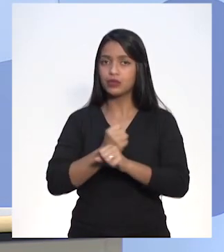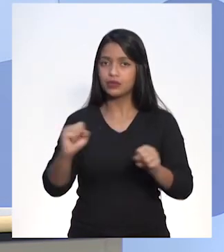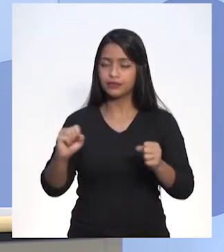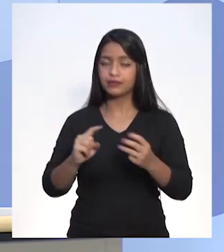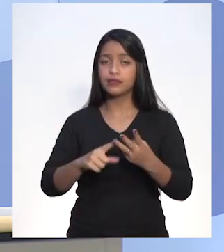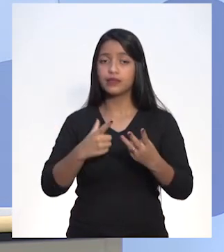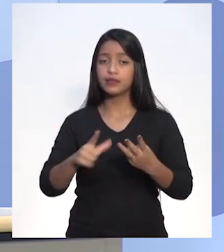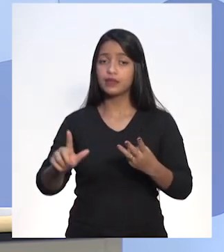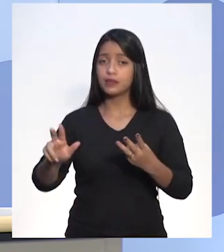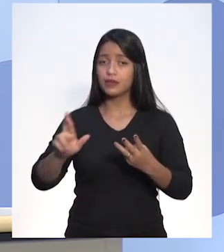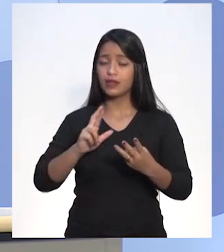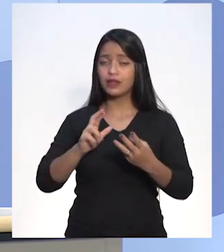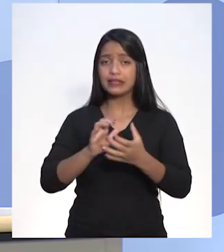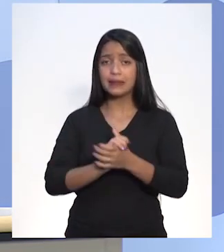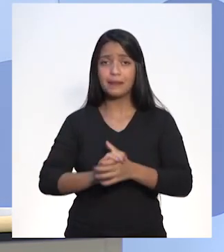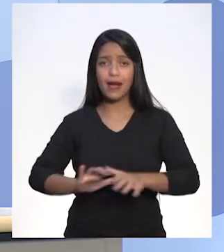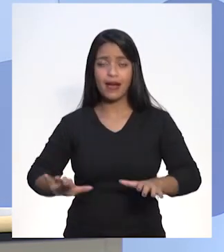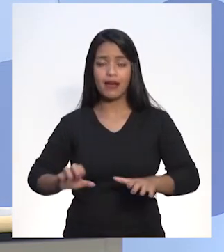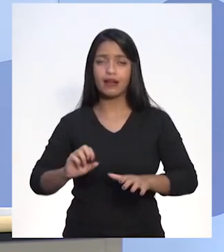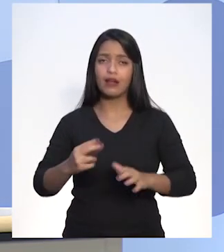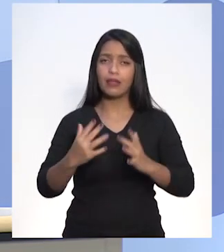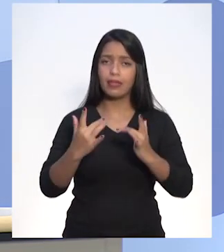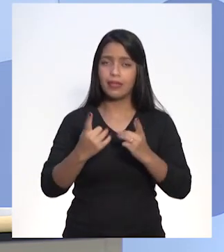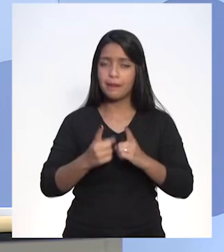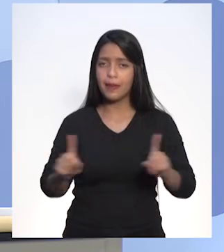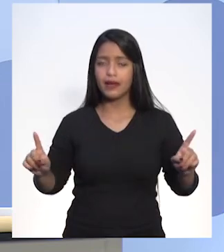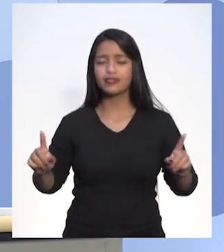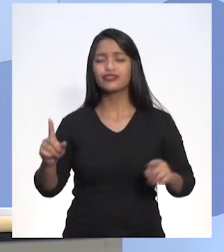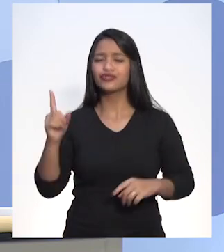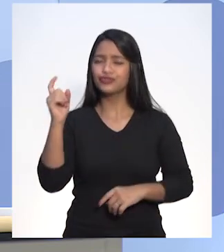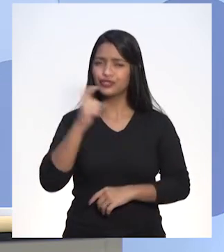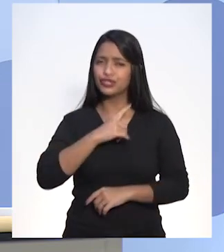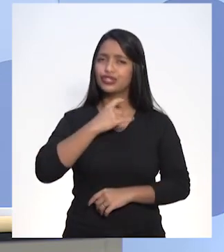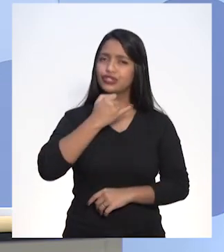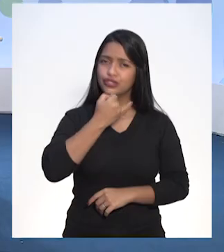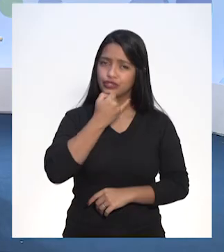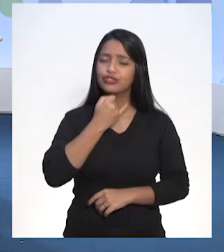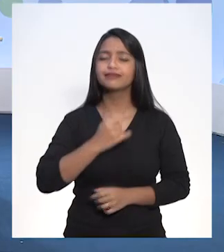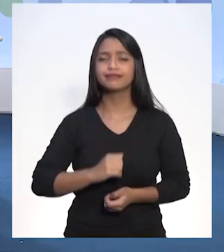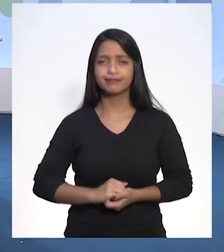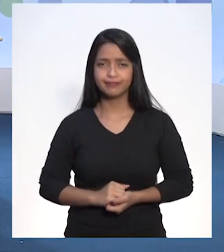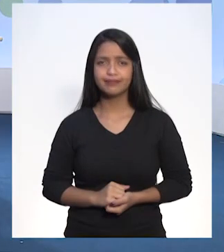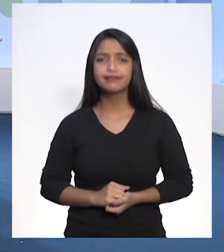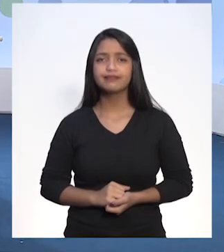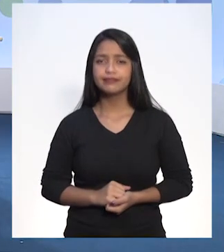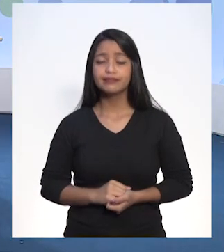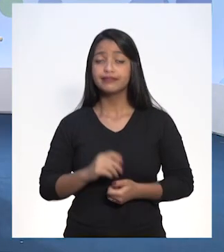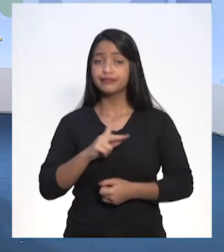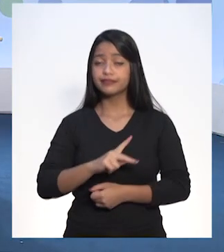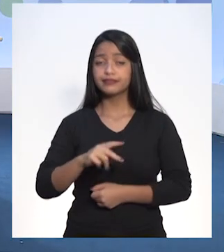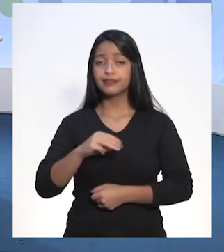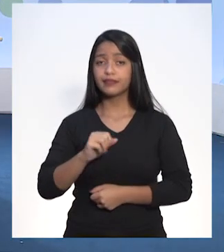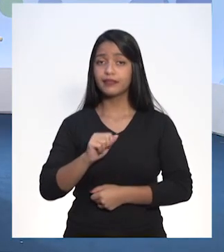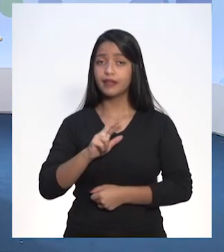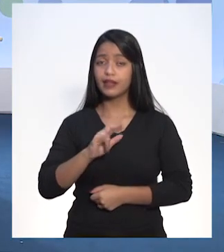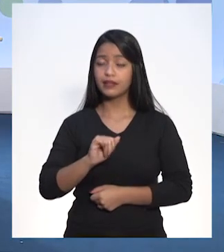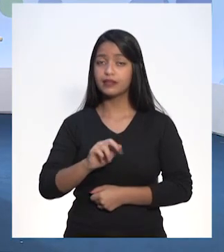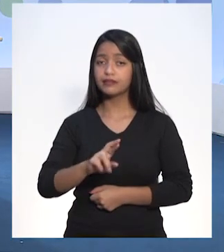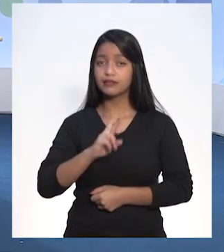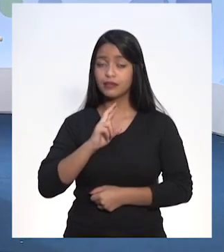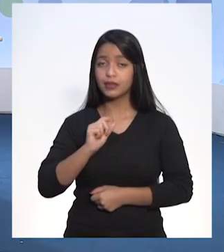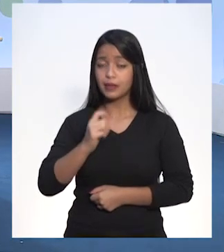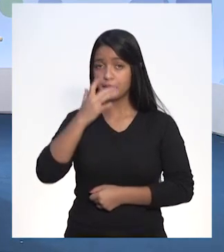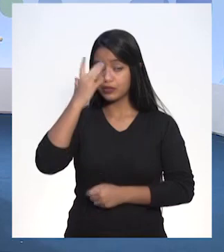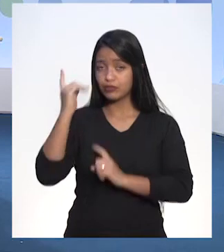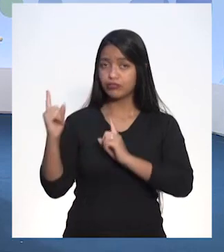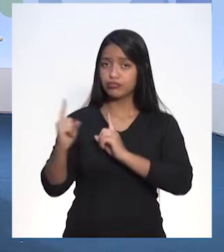que têm aí um tema amor em comum. Esse é. O que vocês refletem sobre isso? Porque os 2 textos são muito